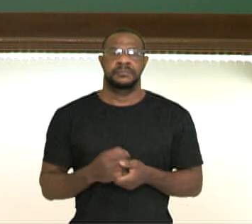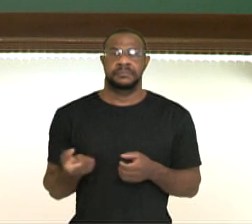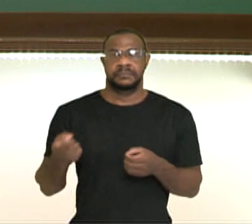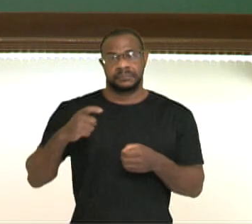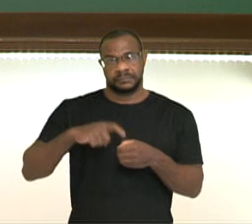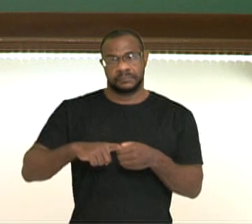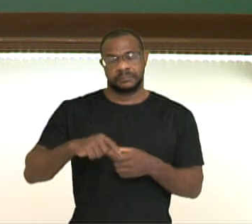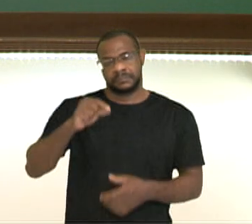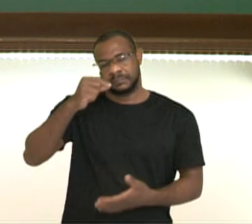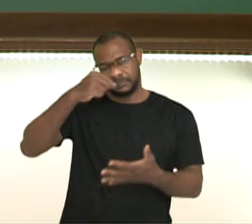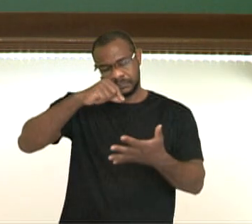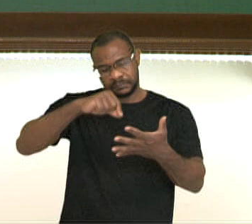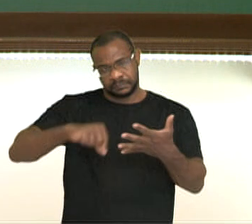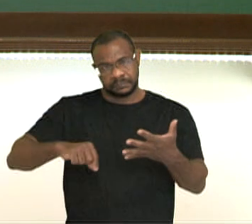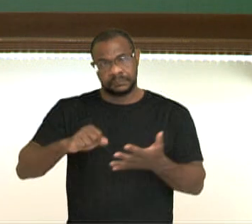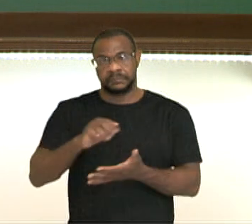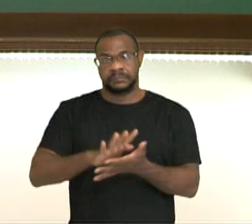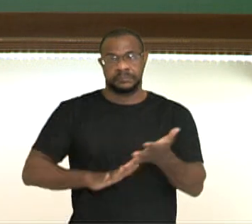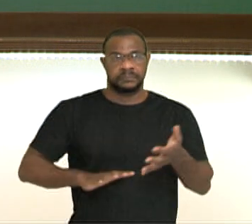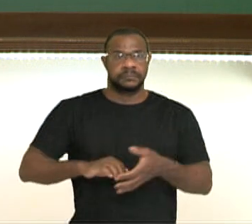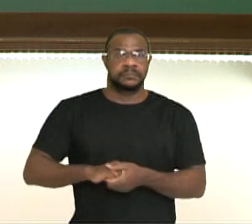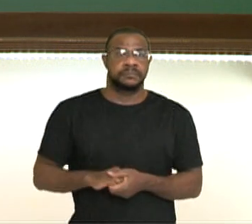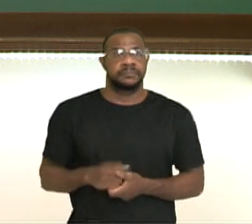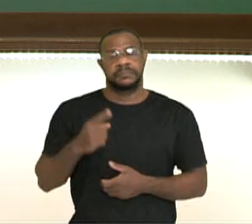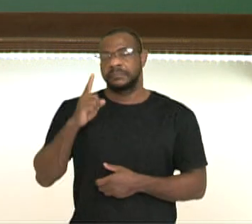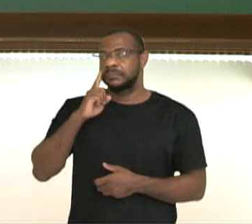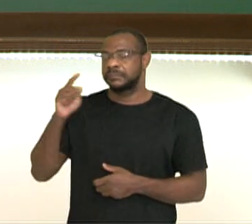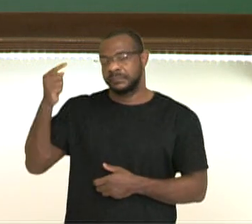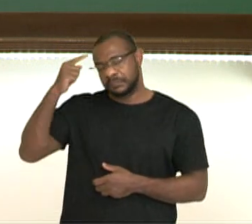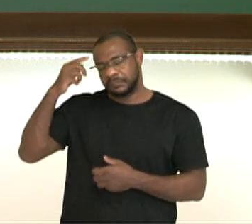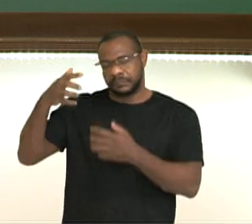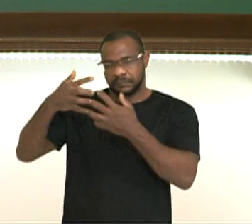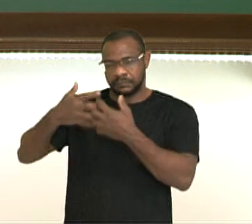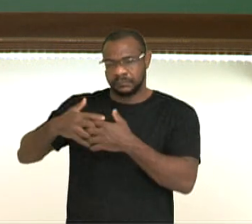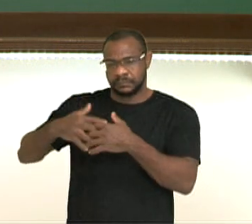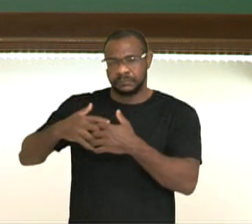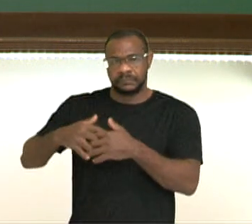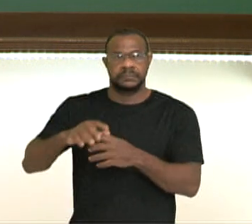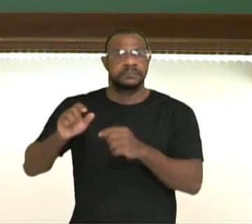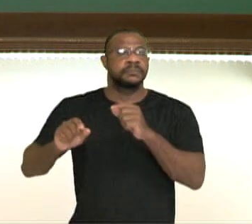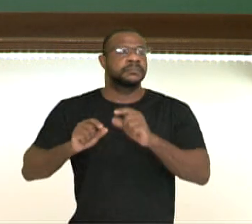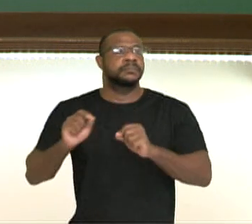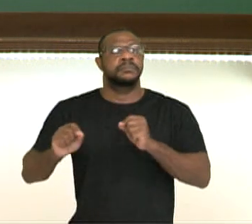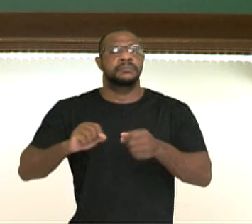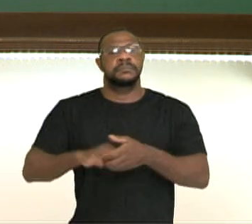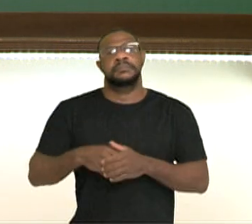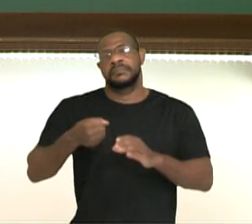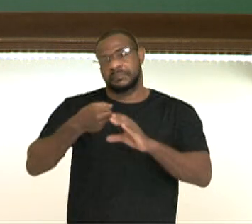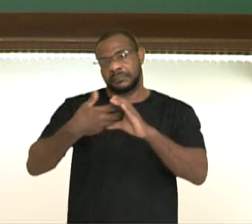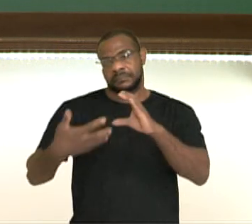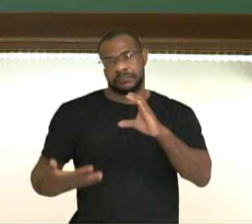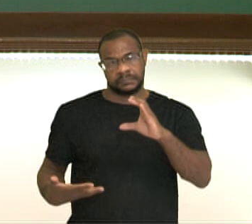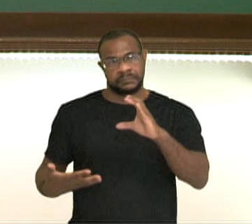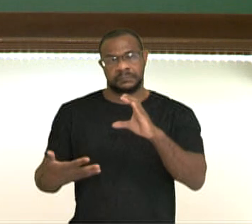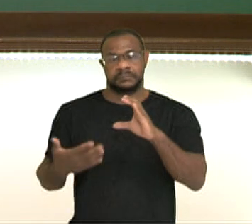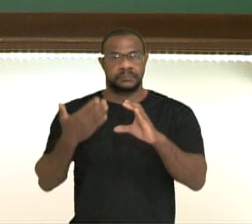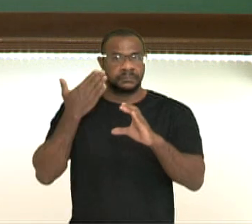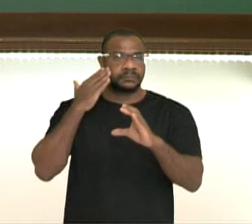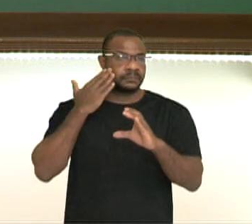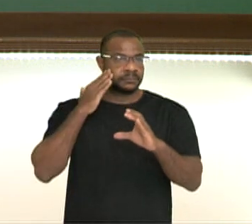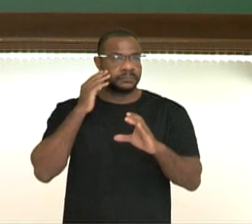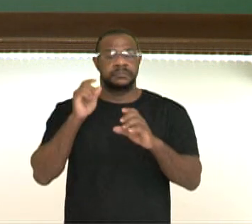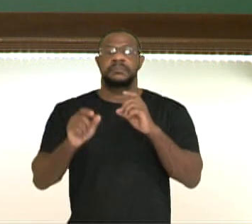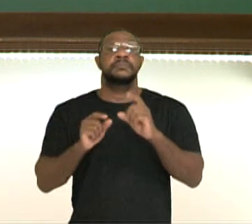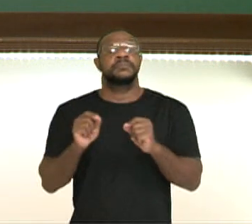Voltamos para a correção da nossa atividade, ou seja, para refletir um pouco a respeito dessas características, entender, né,